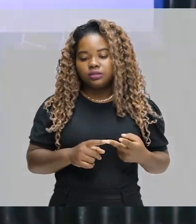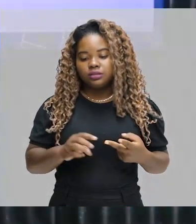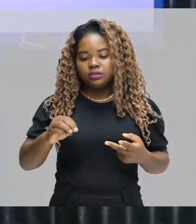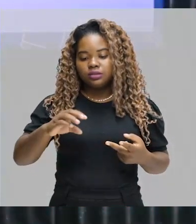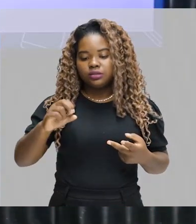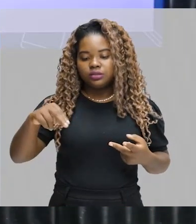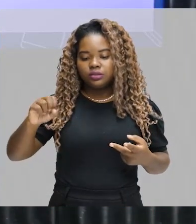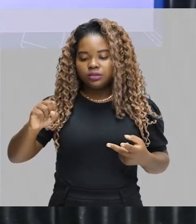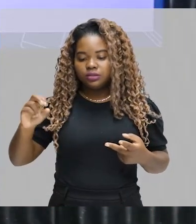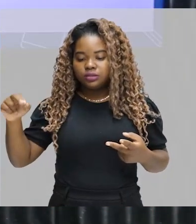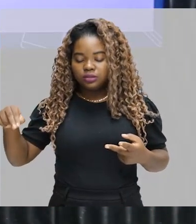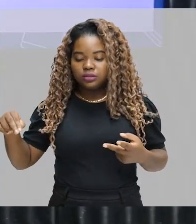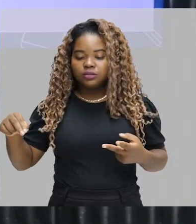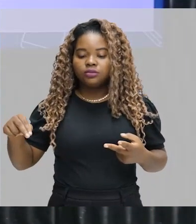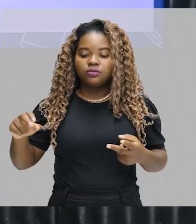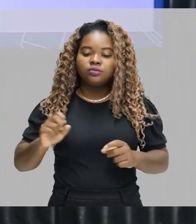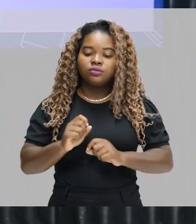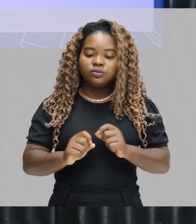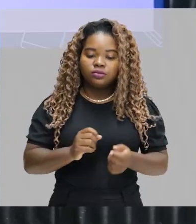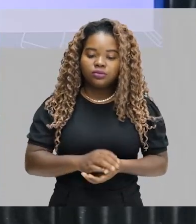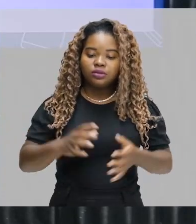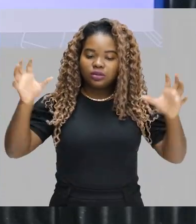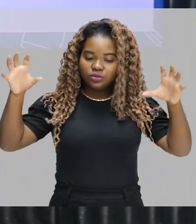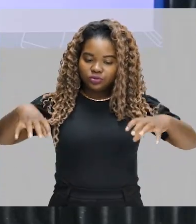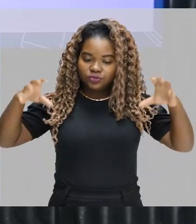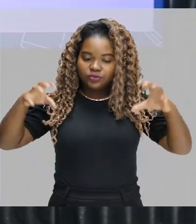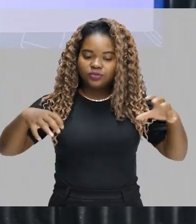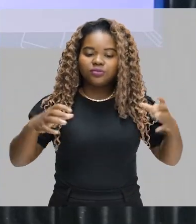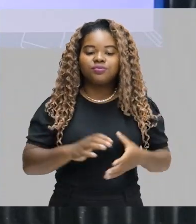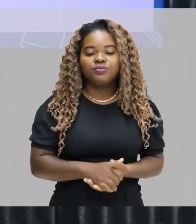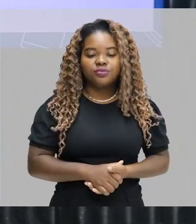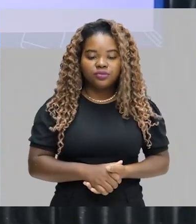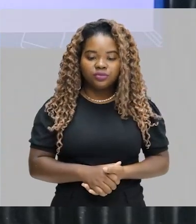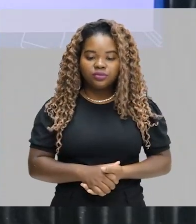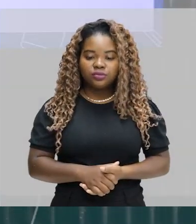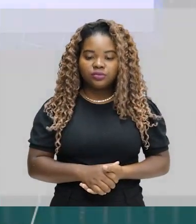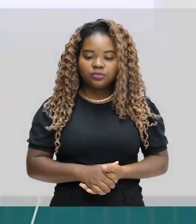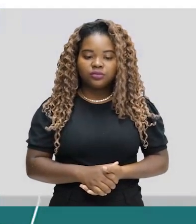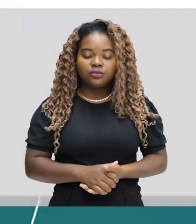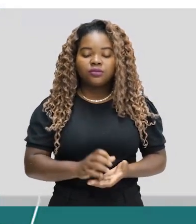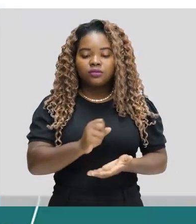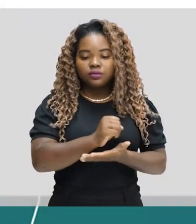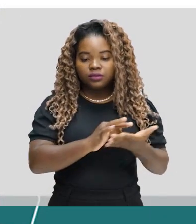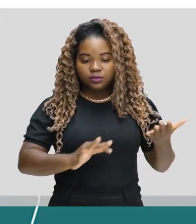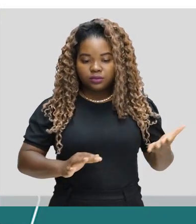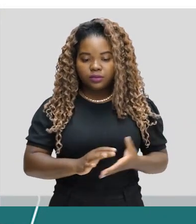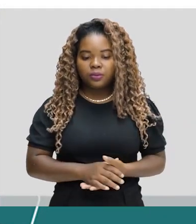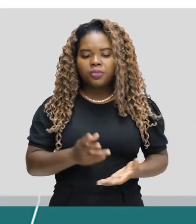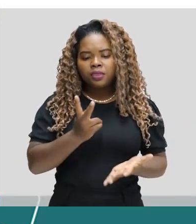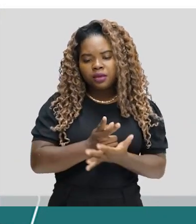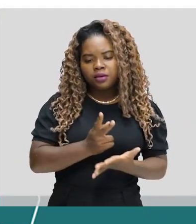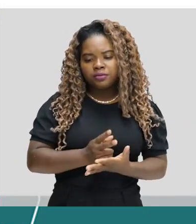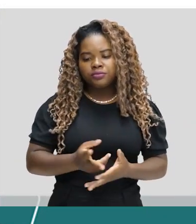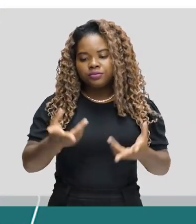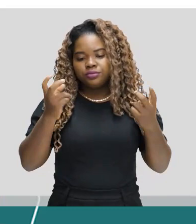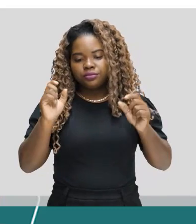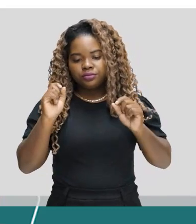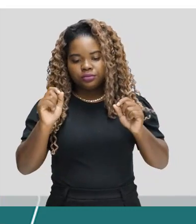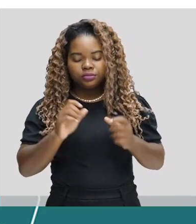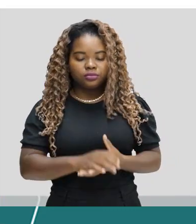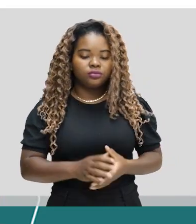ou monsoon season, que é a estação chuvosa. Tá? No caso dos exercícios, pessoal, a gente sempre vai